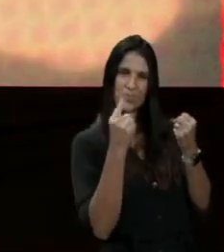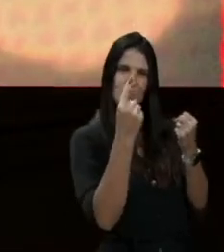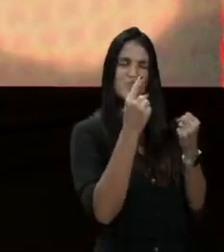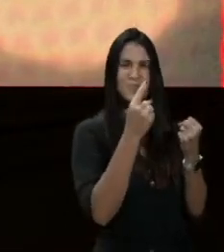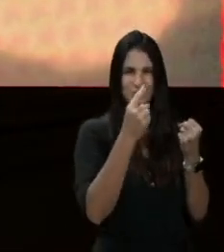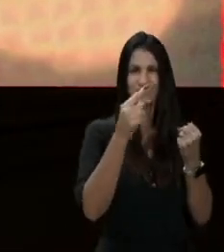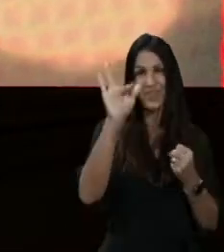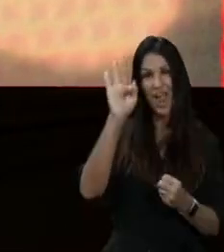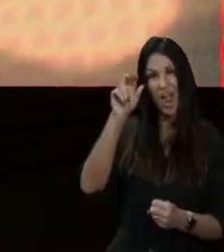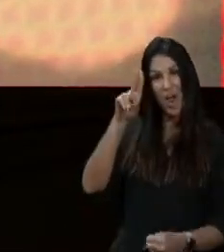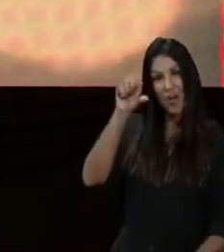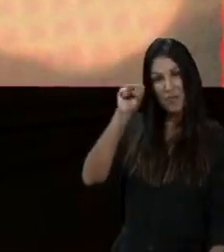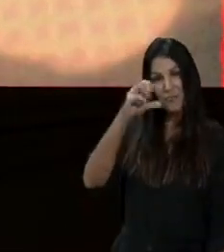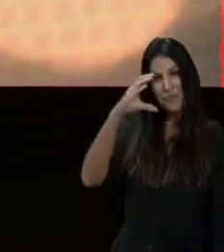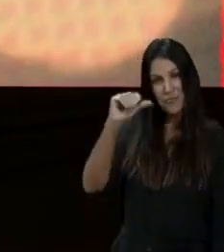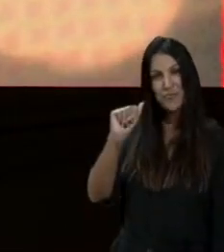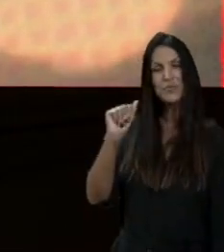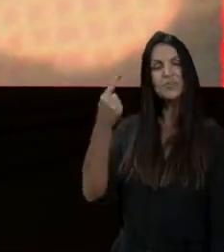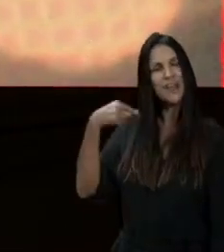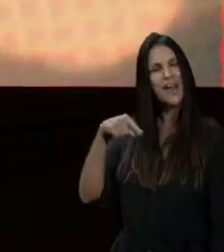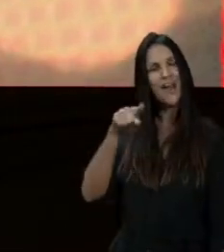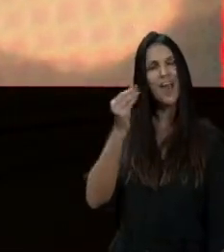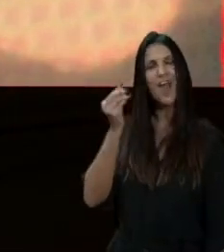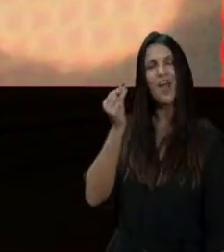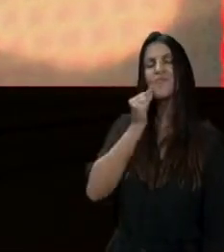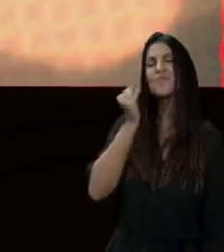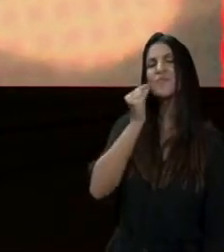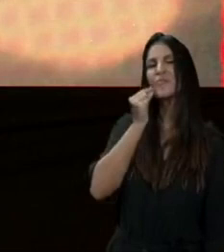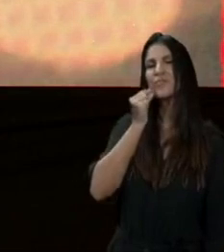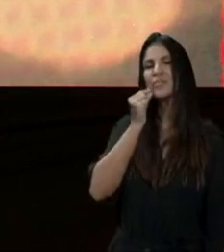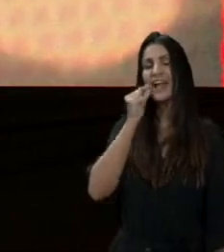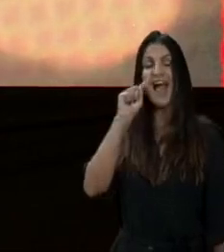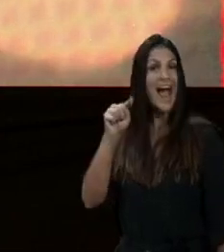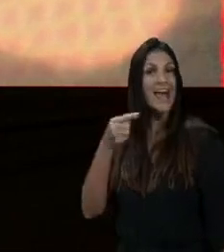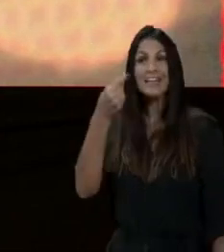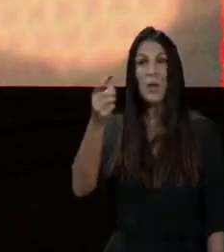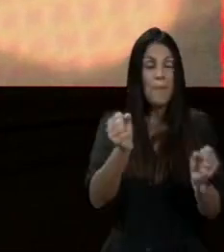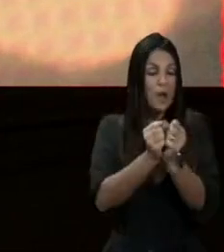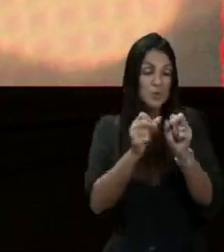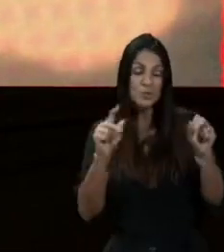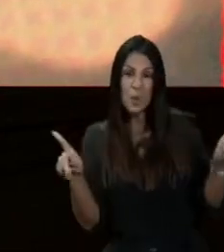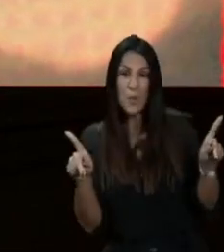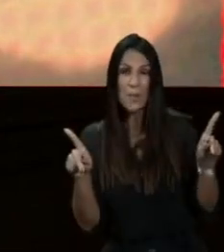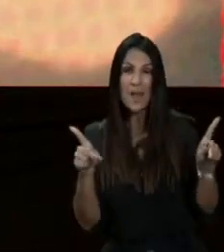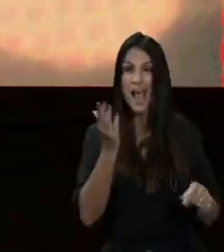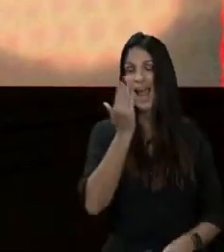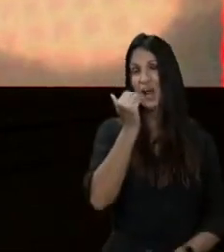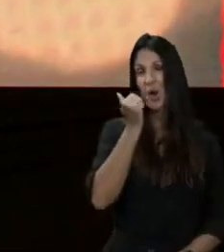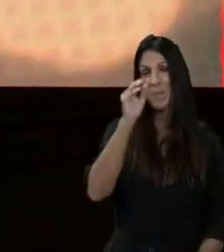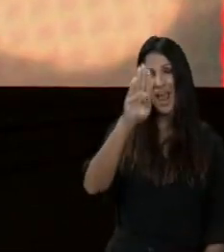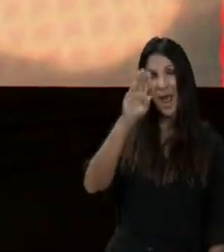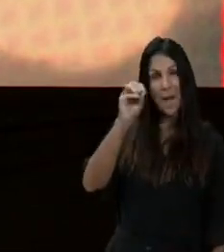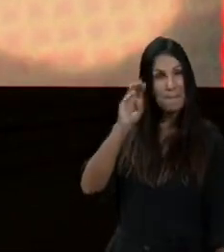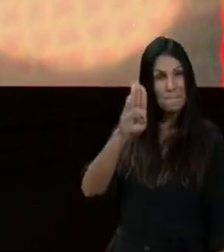e depois ir no Barra Shopping para comer no Bobs caramba e não